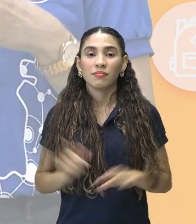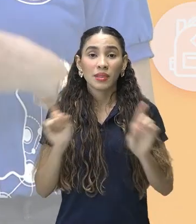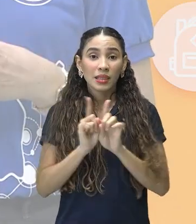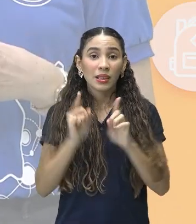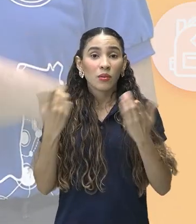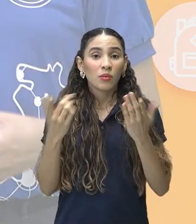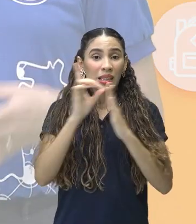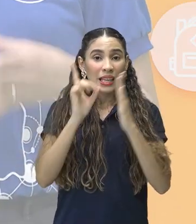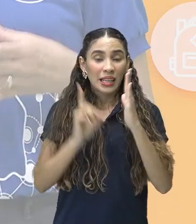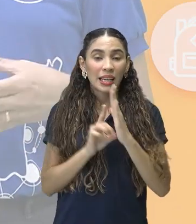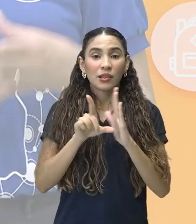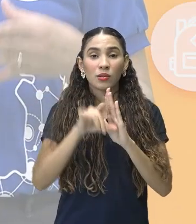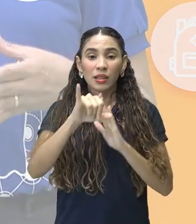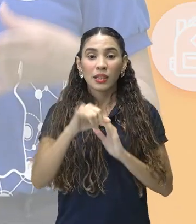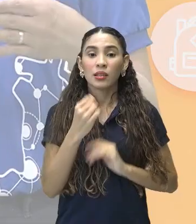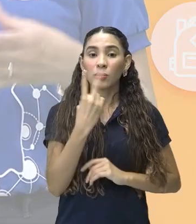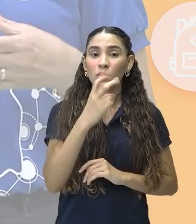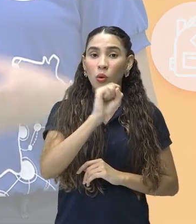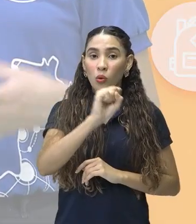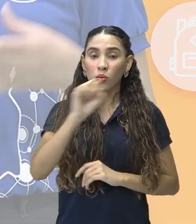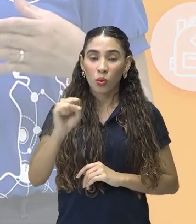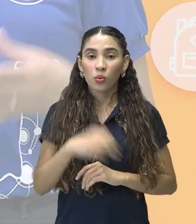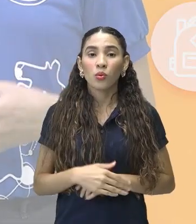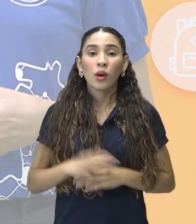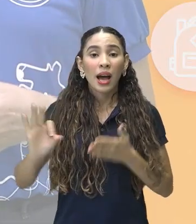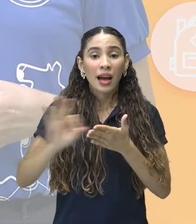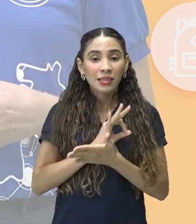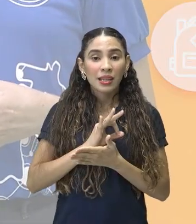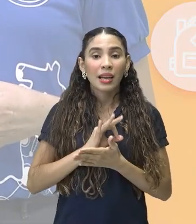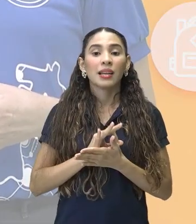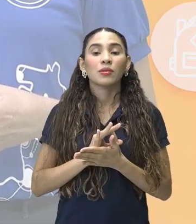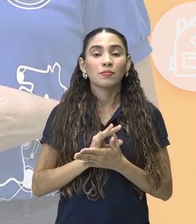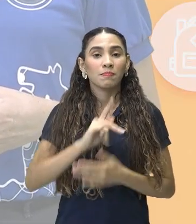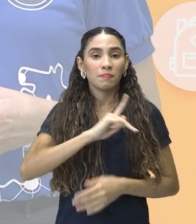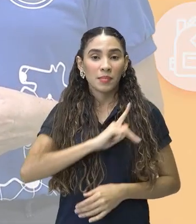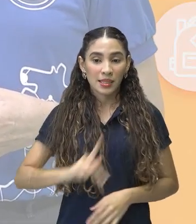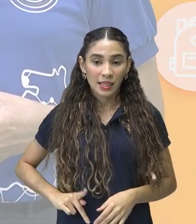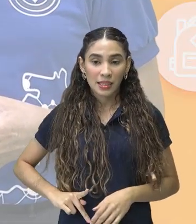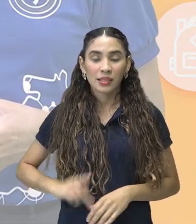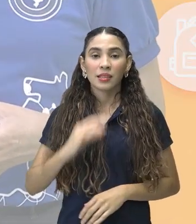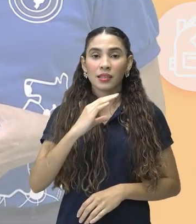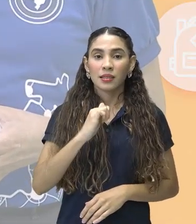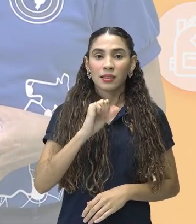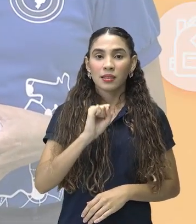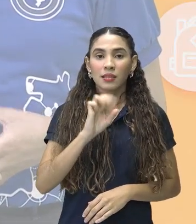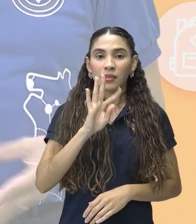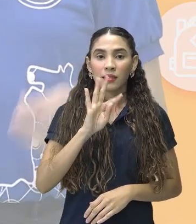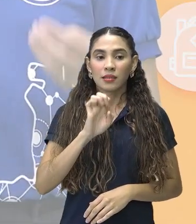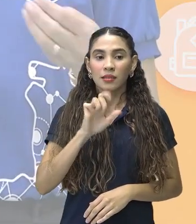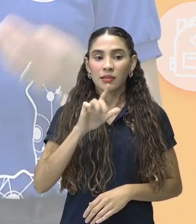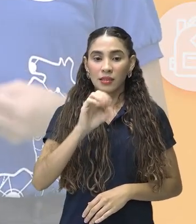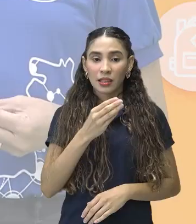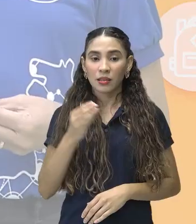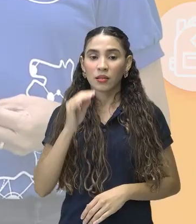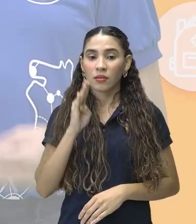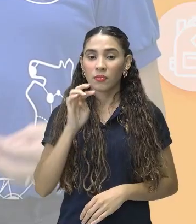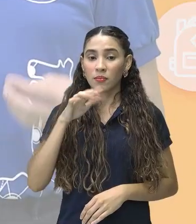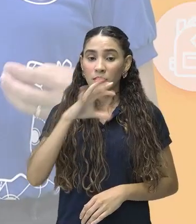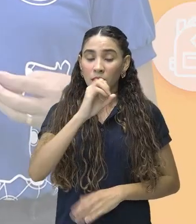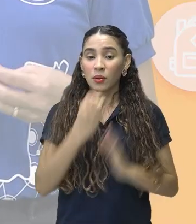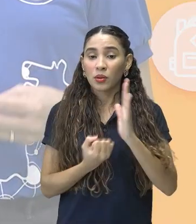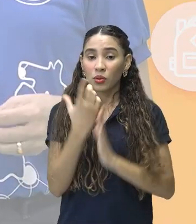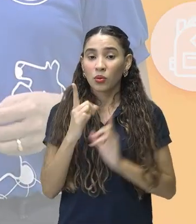este Decreto-Lei 288 foi assinado pelo então presidente Castelo Branco, que